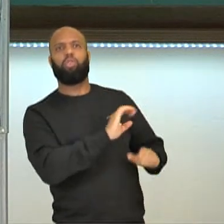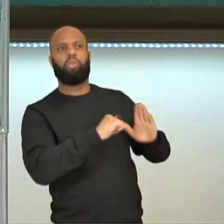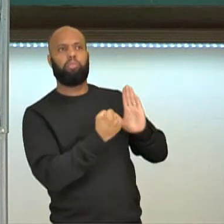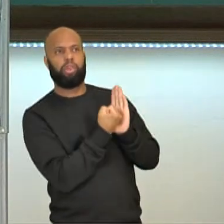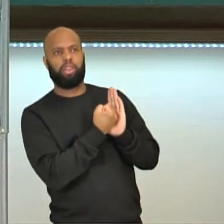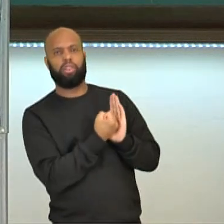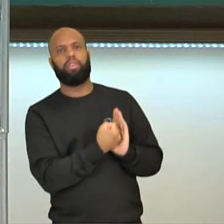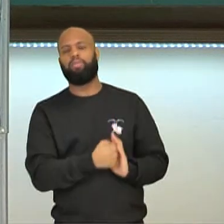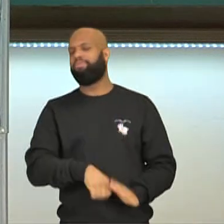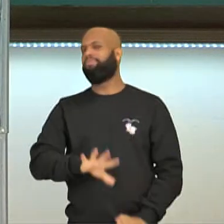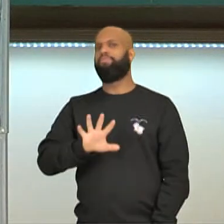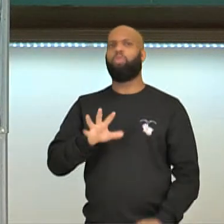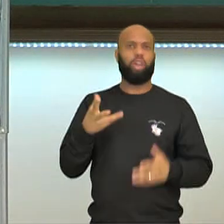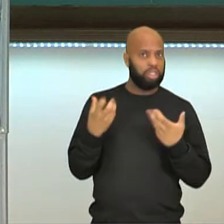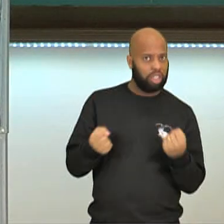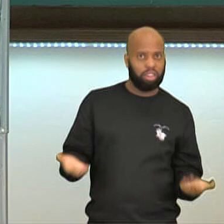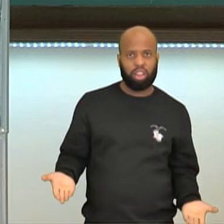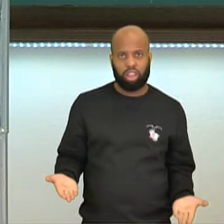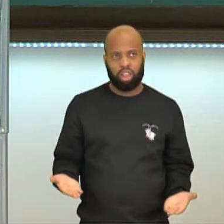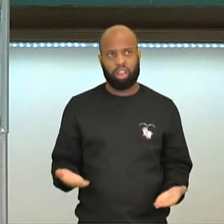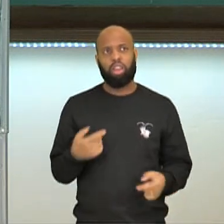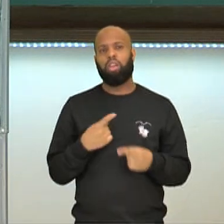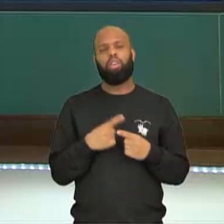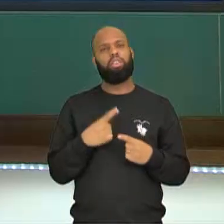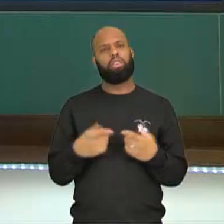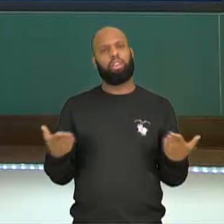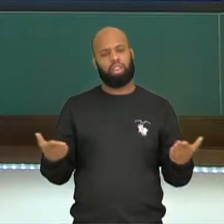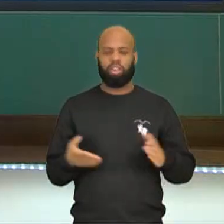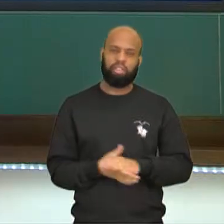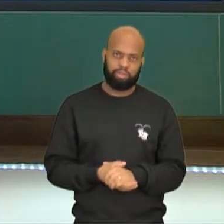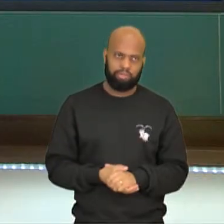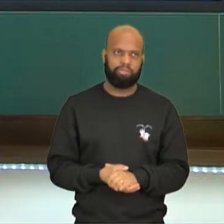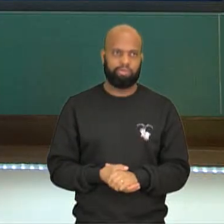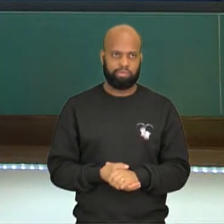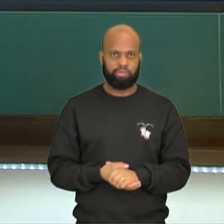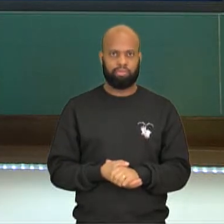marcado. Que isso, gente? Que absurdo.